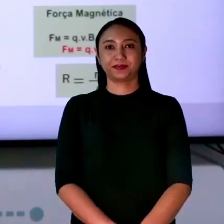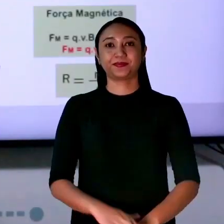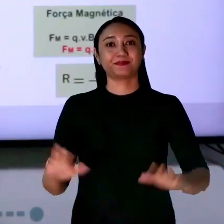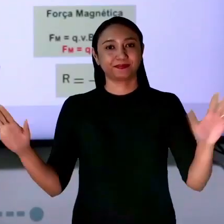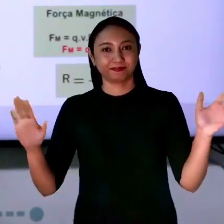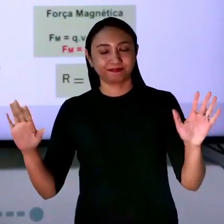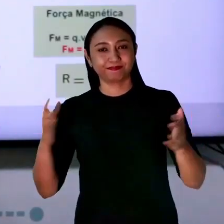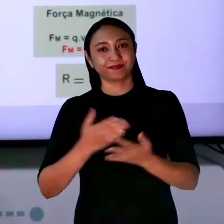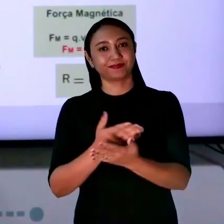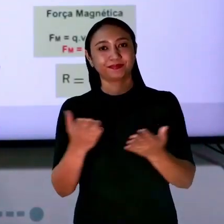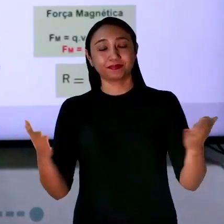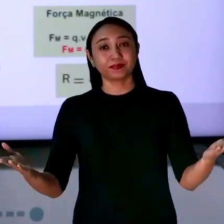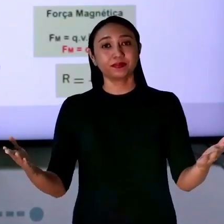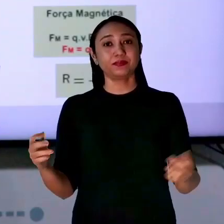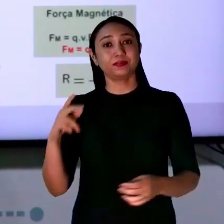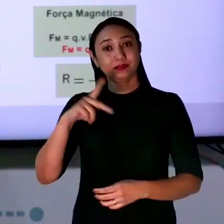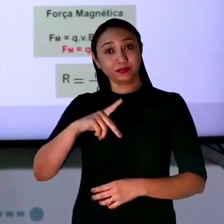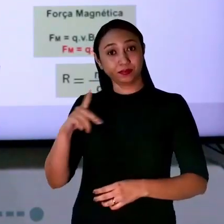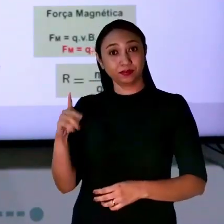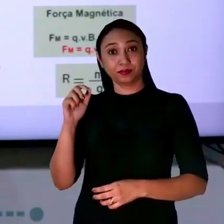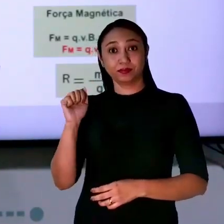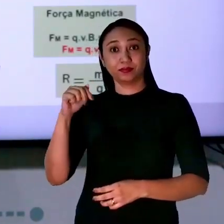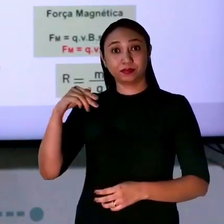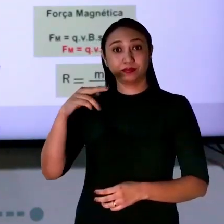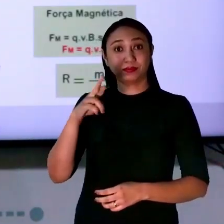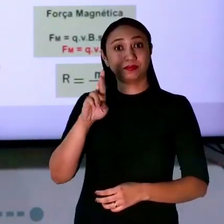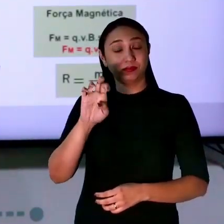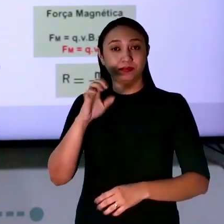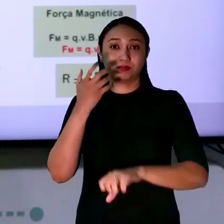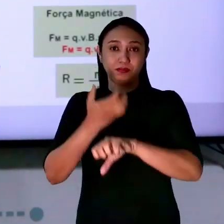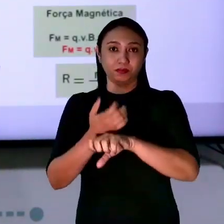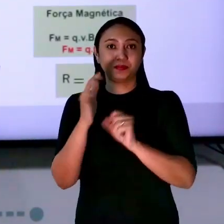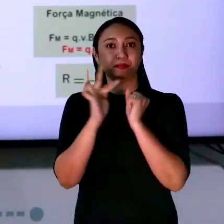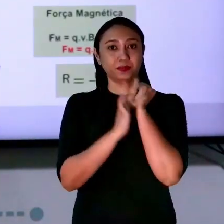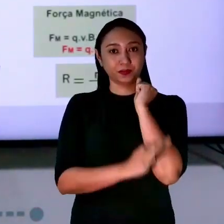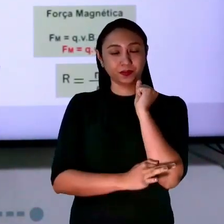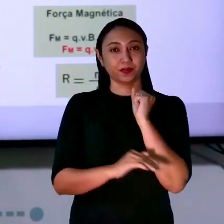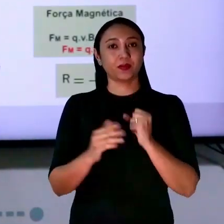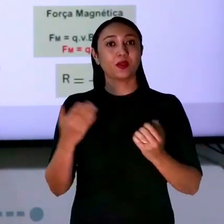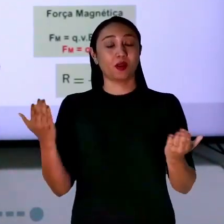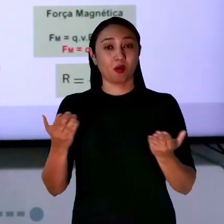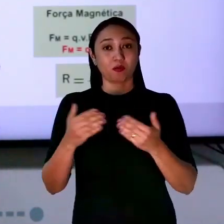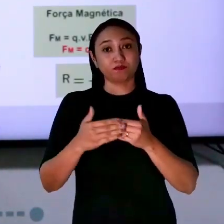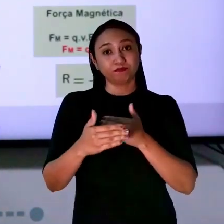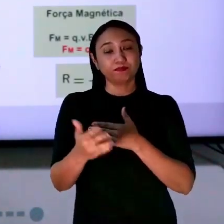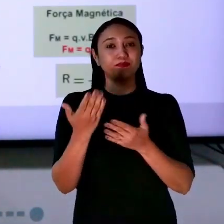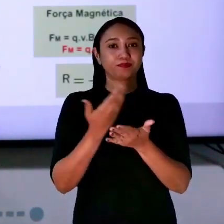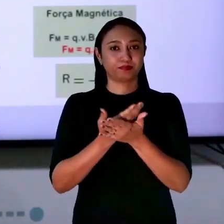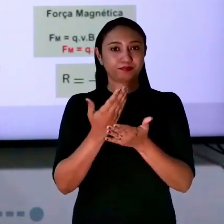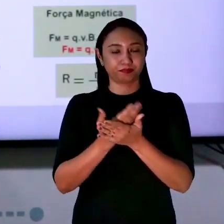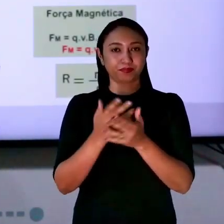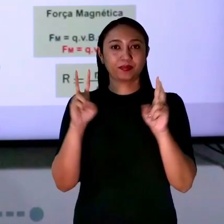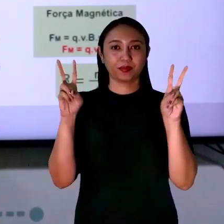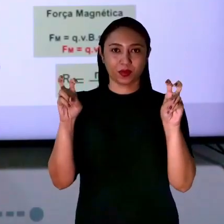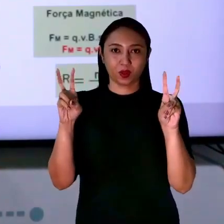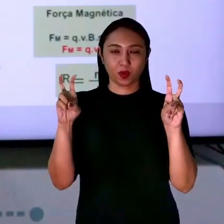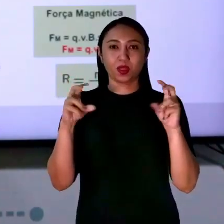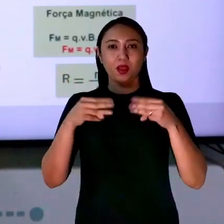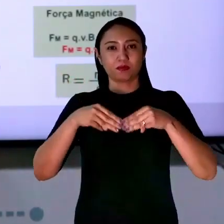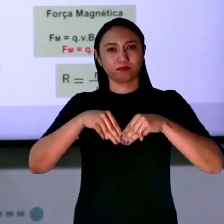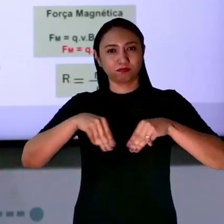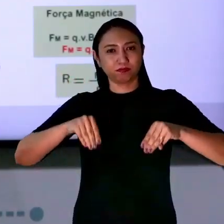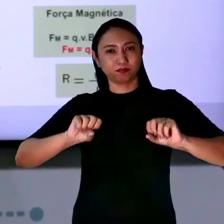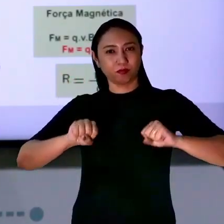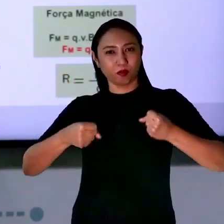Olá, senhores. Aqui é o professor André de Física. Nós vamos dar continuidade ao nosso assunto de força magnética